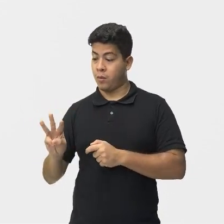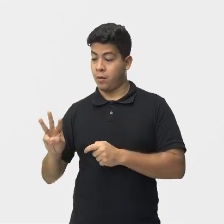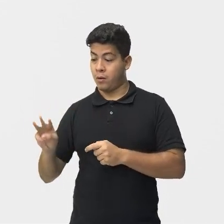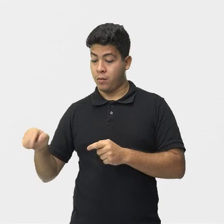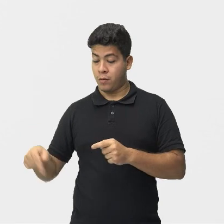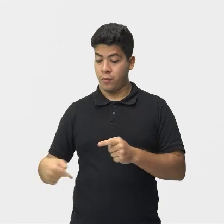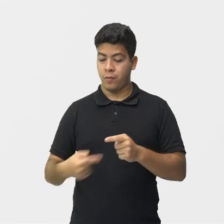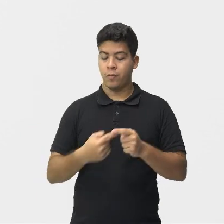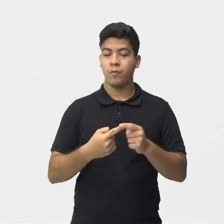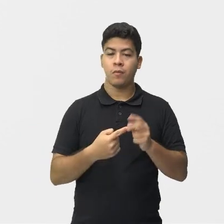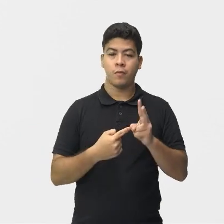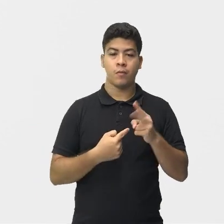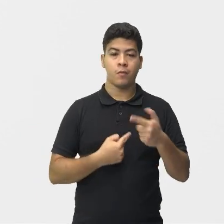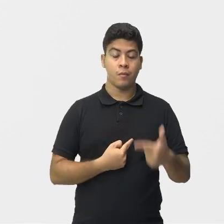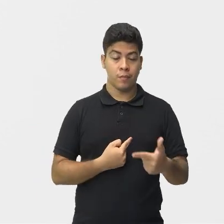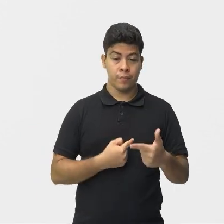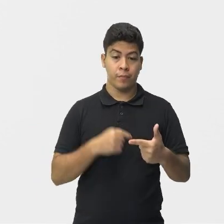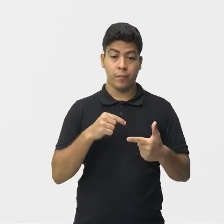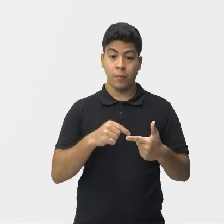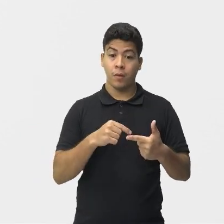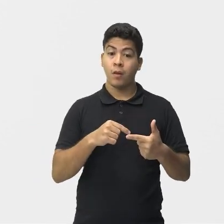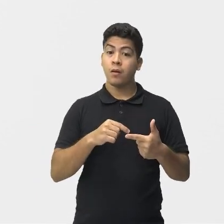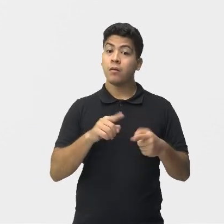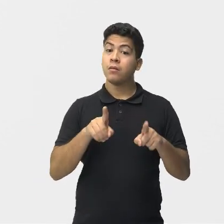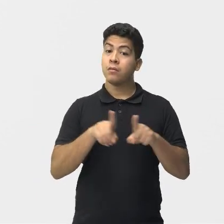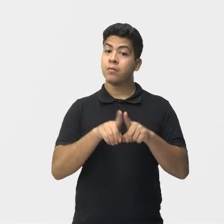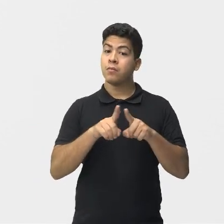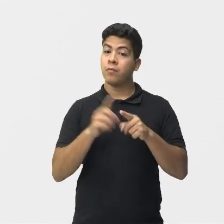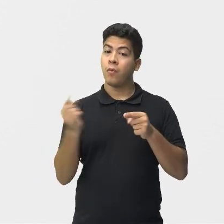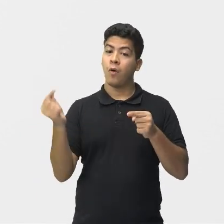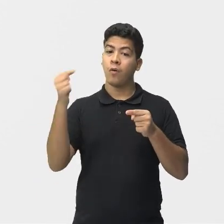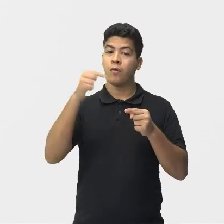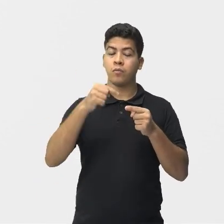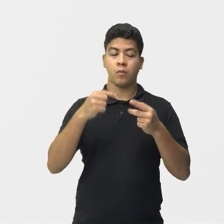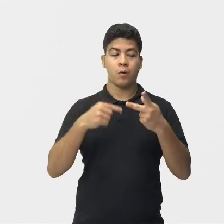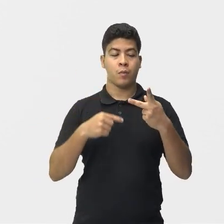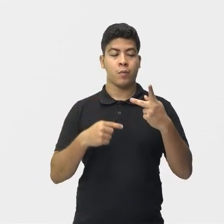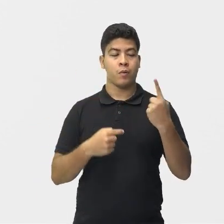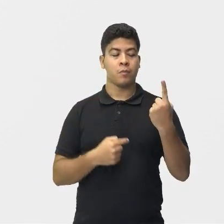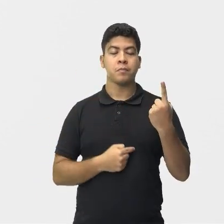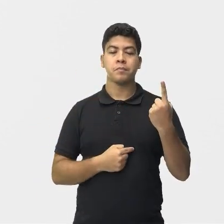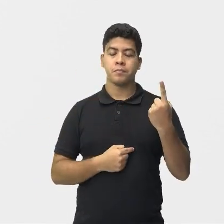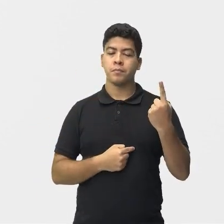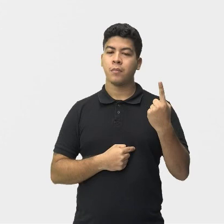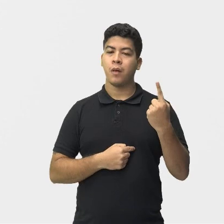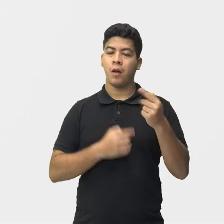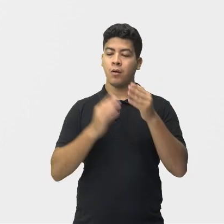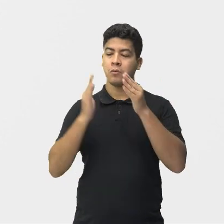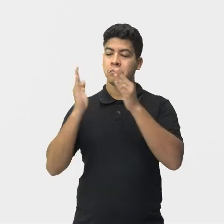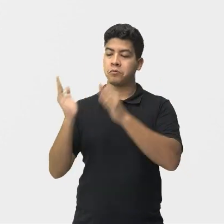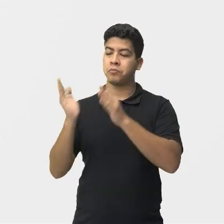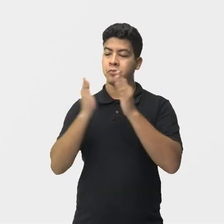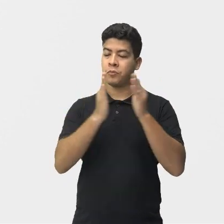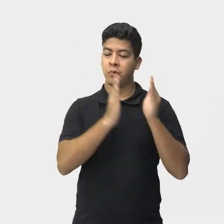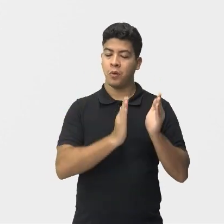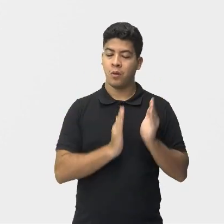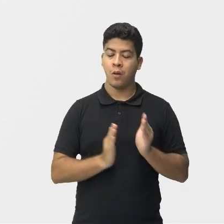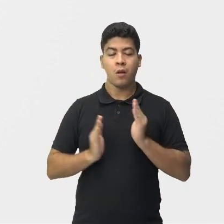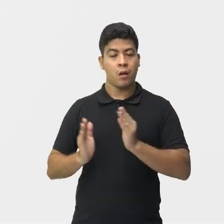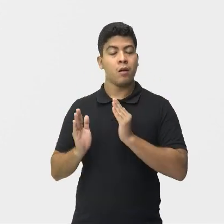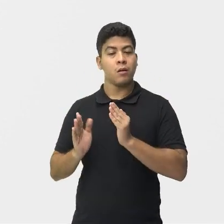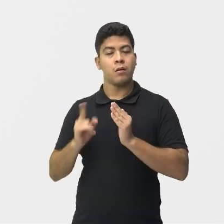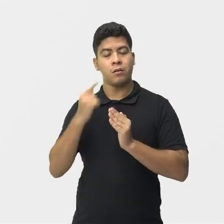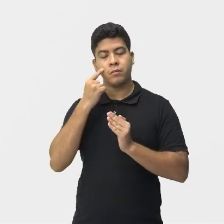a pressão constante P1 e ele volta para o seu estado 1. Então essa sequência de transformações que foi colocada